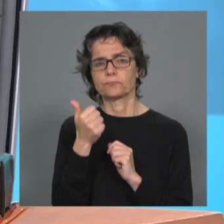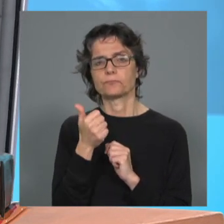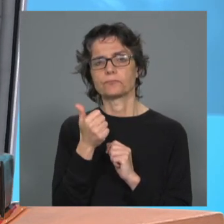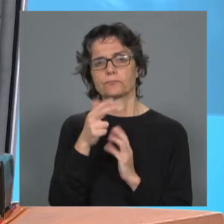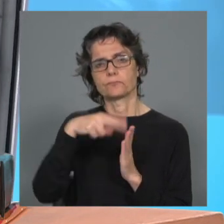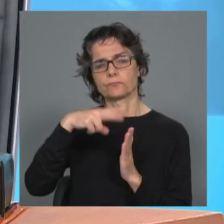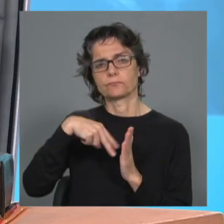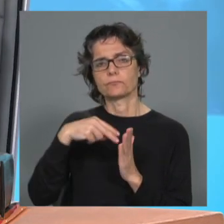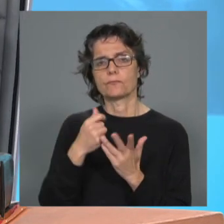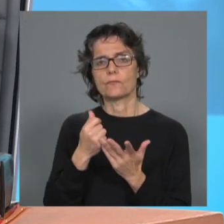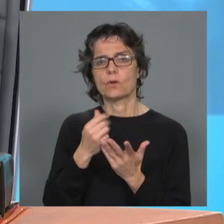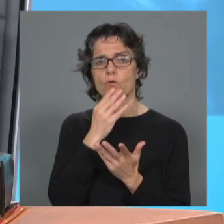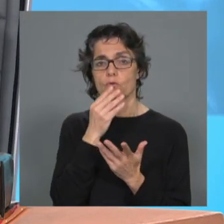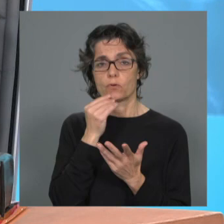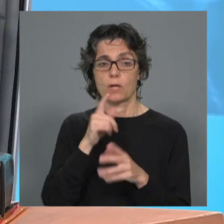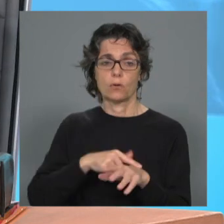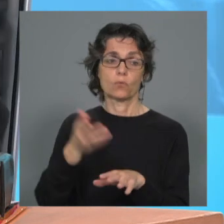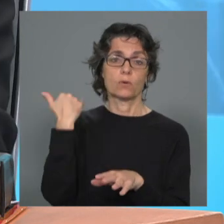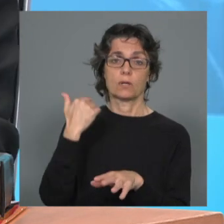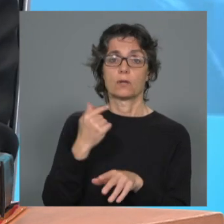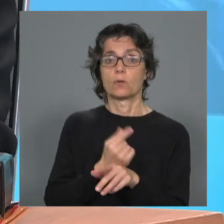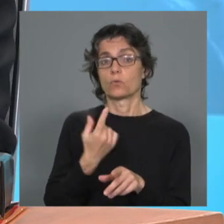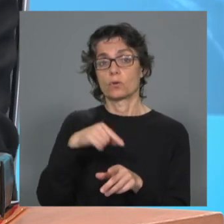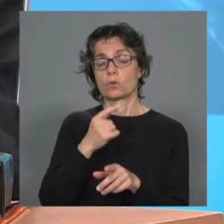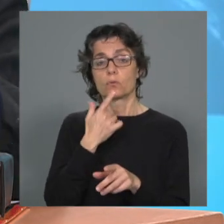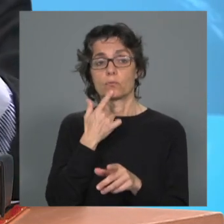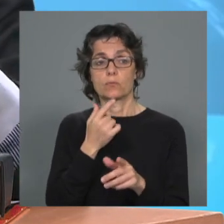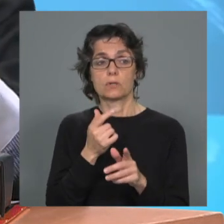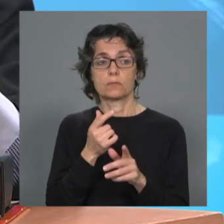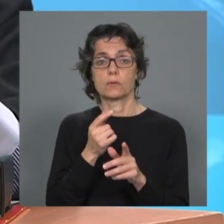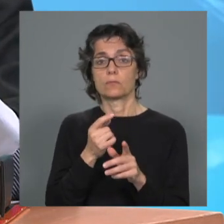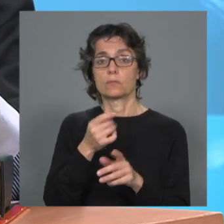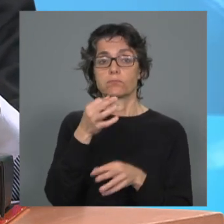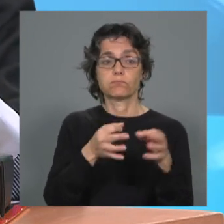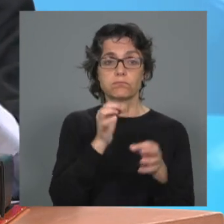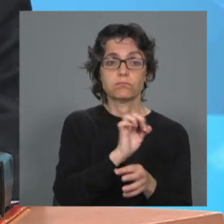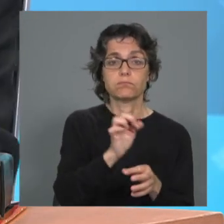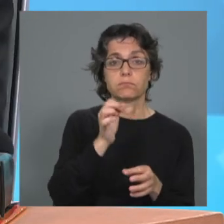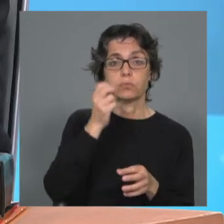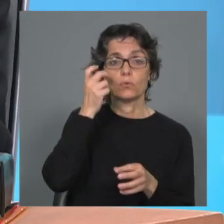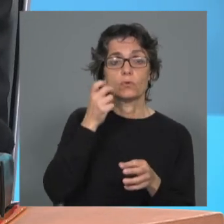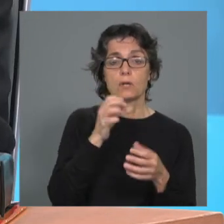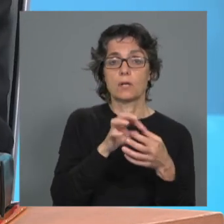época, sem a qual nós não percebemos o mundo jurídico e o ambiente do tempo de Jesus.